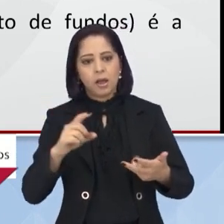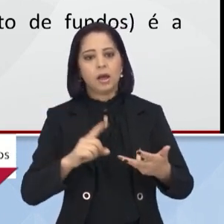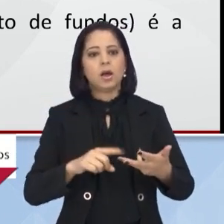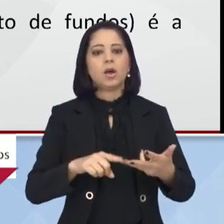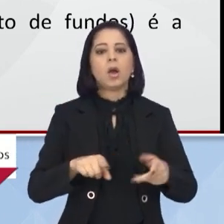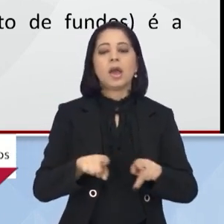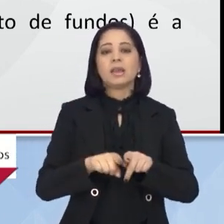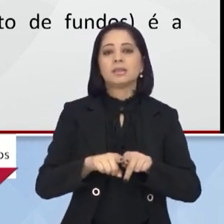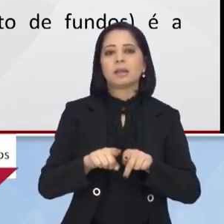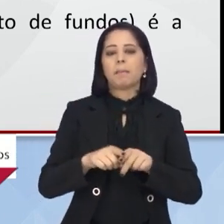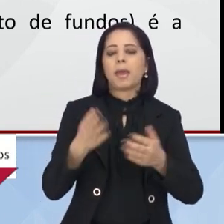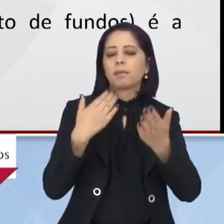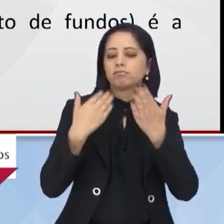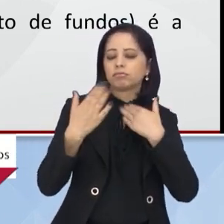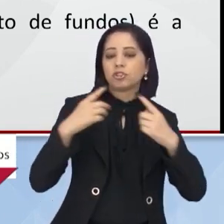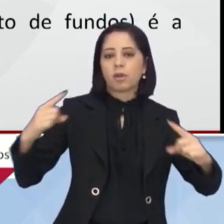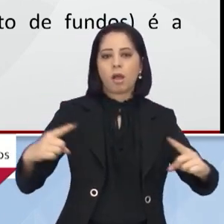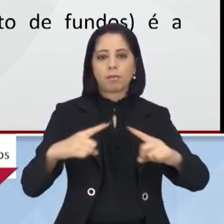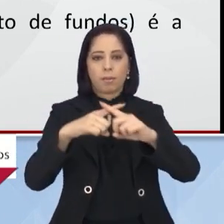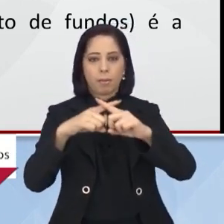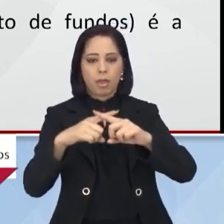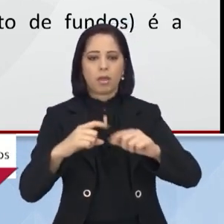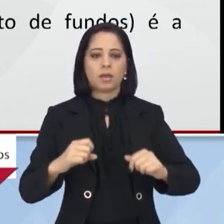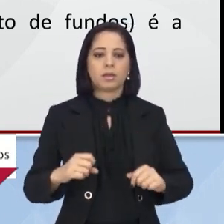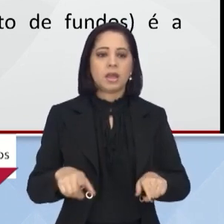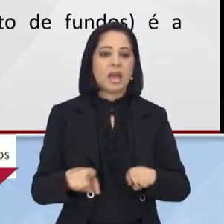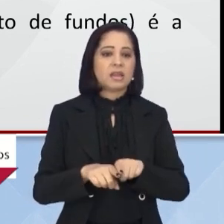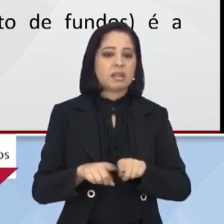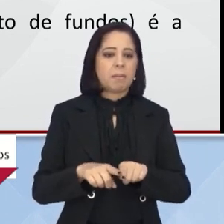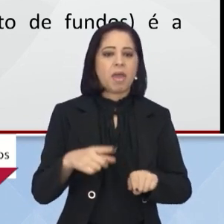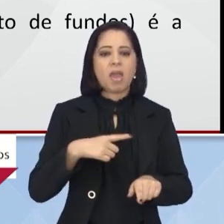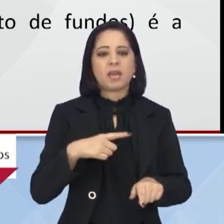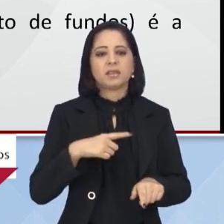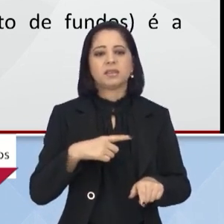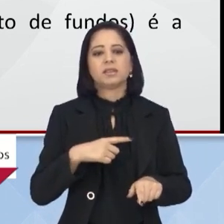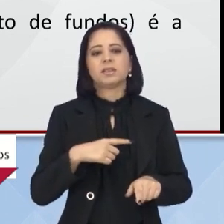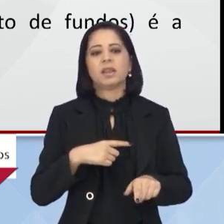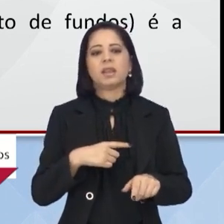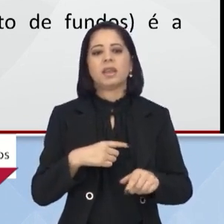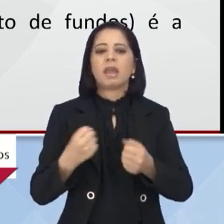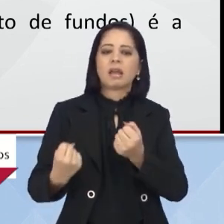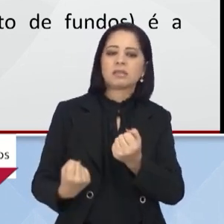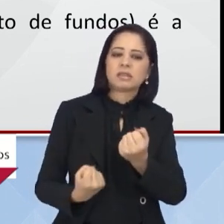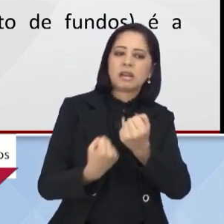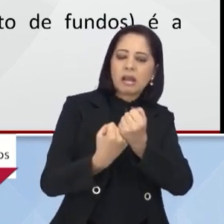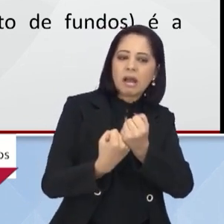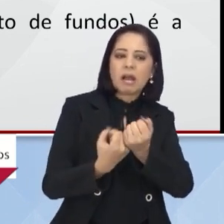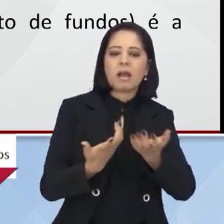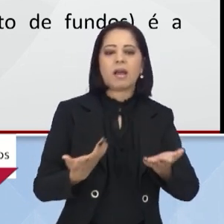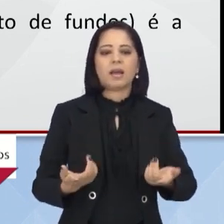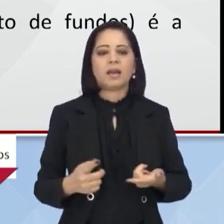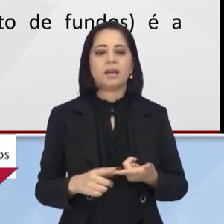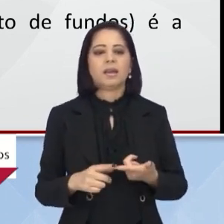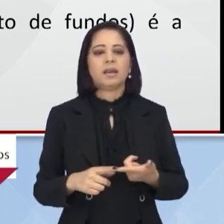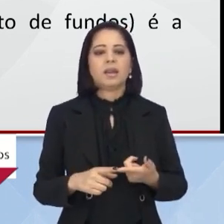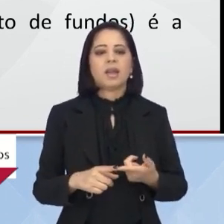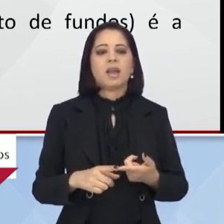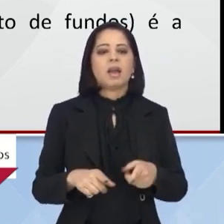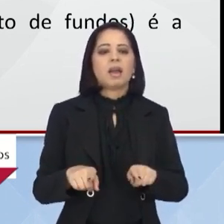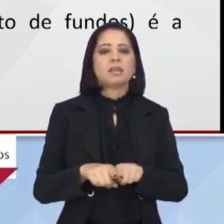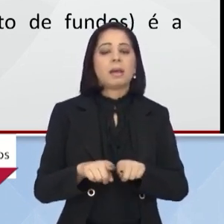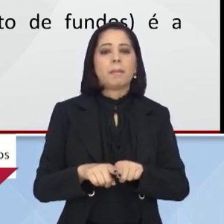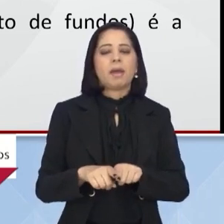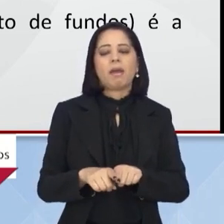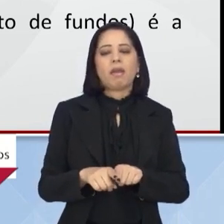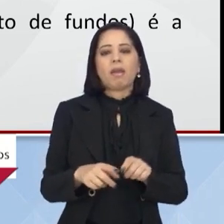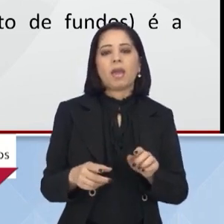Diálogo competitivo conou todas as modalidades ali trouxe procedimentos auxiliares de credenciamento sistematizou registro de preços